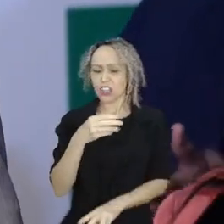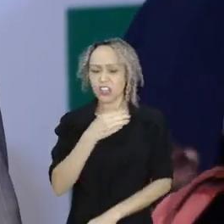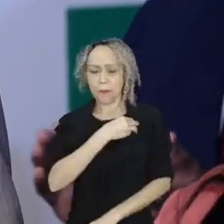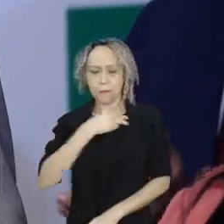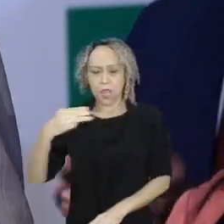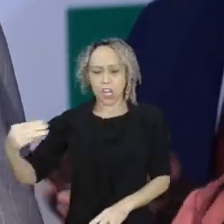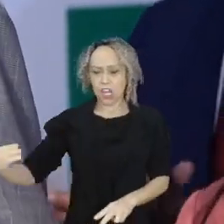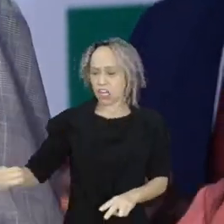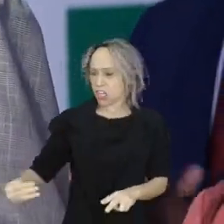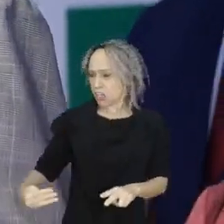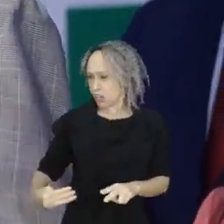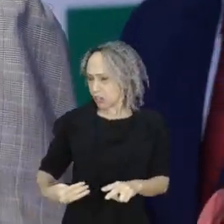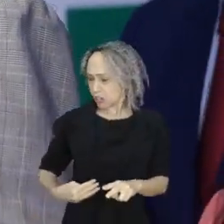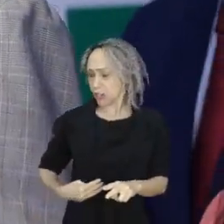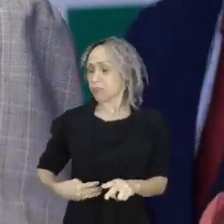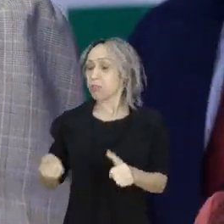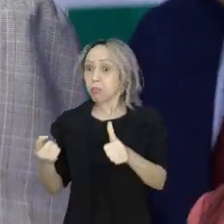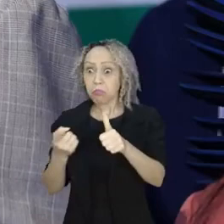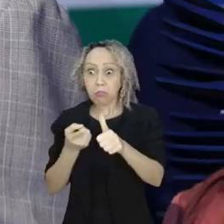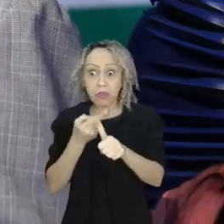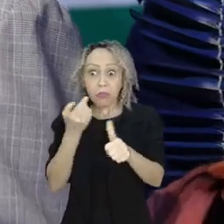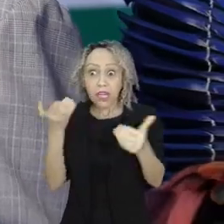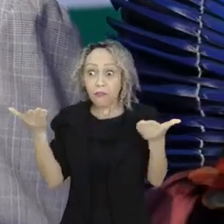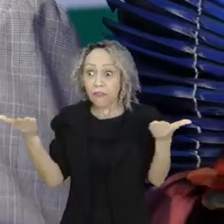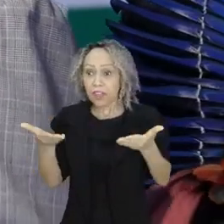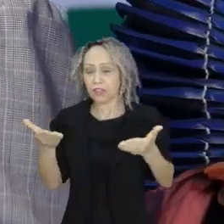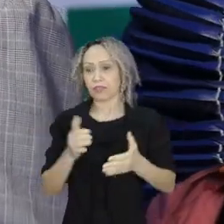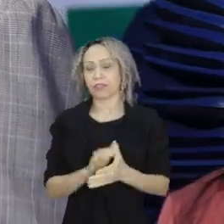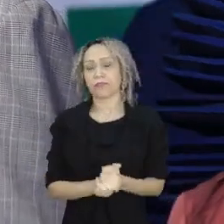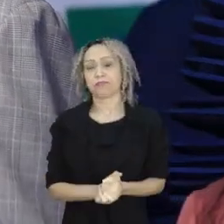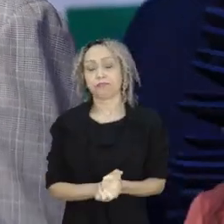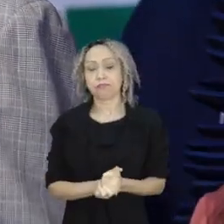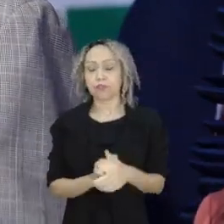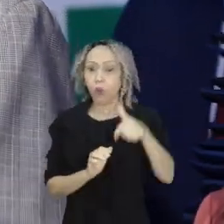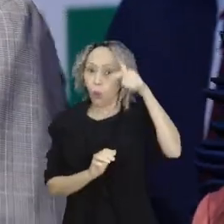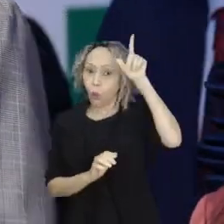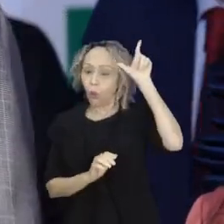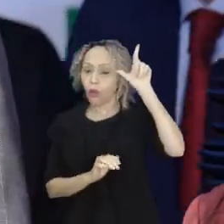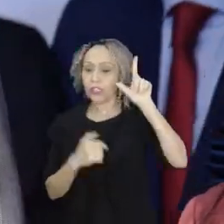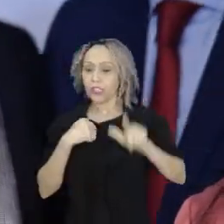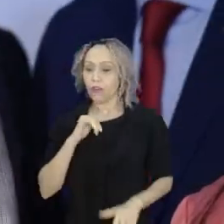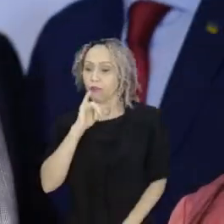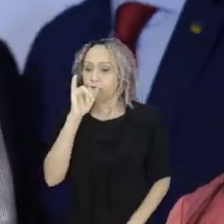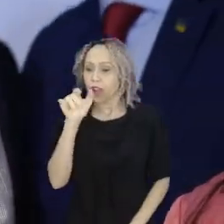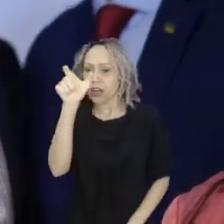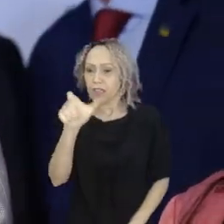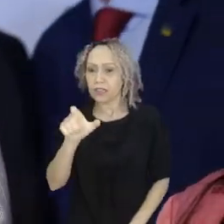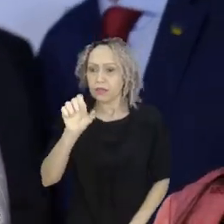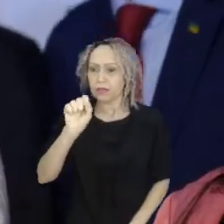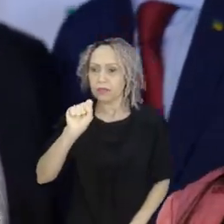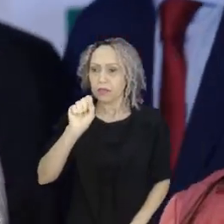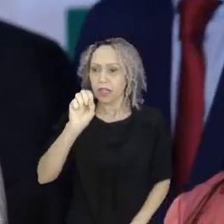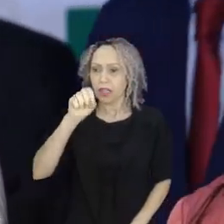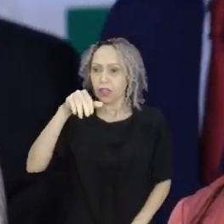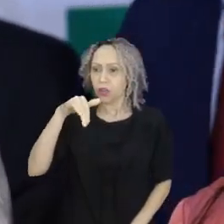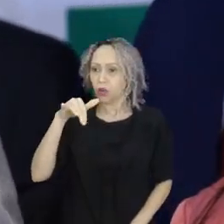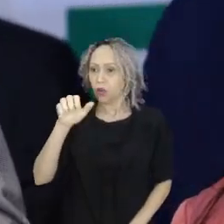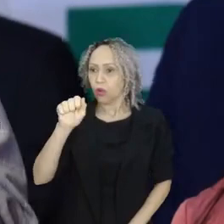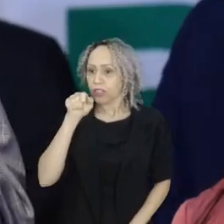Ontem eu falei com a Sônia que é uma experiência nova que todos